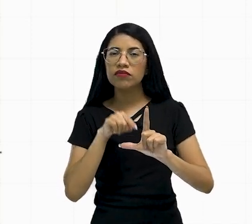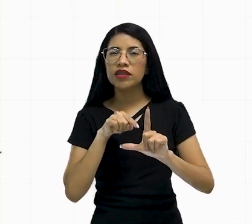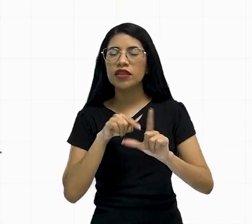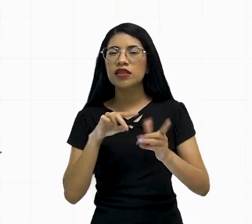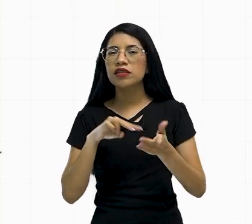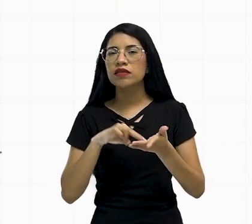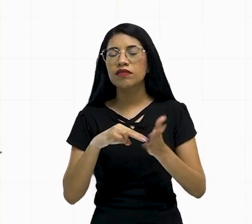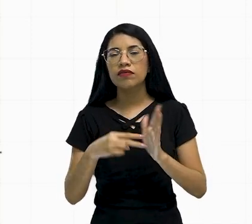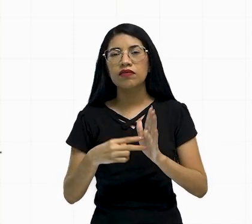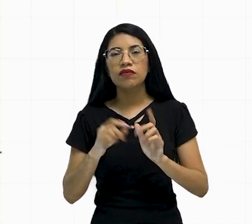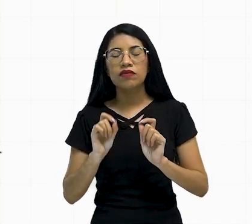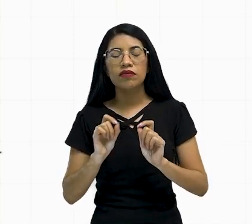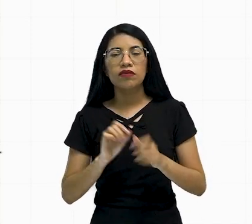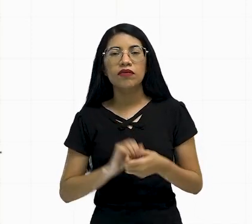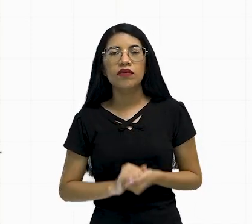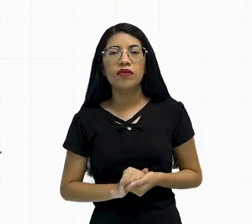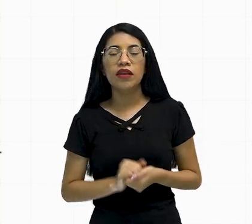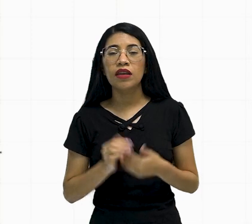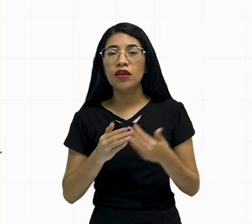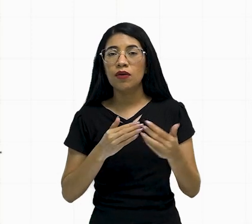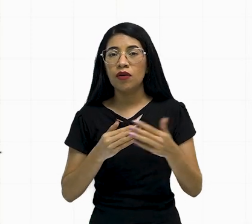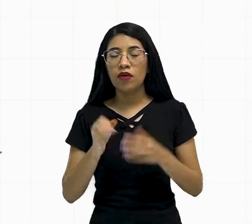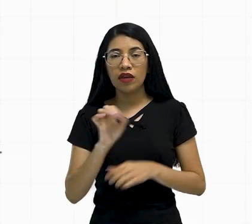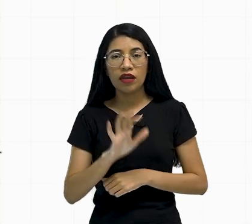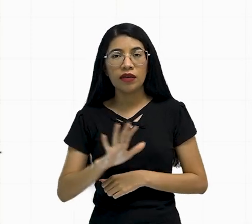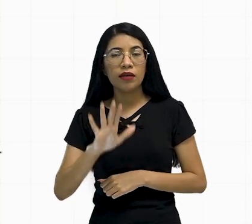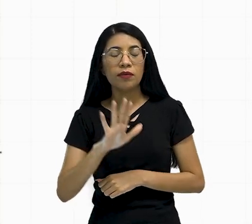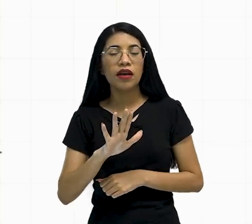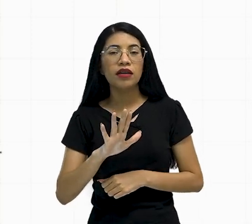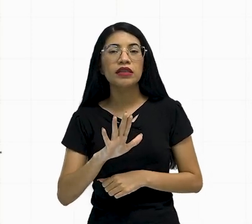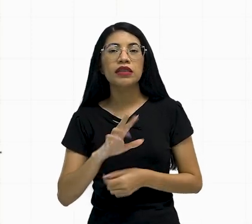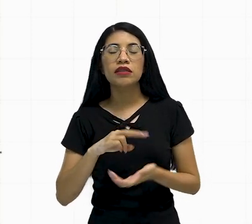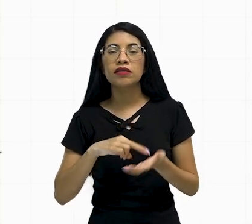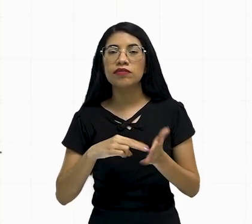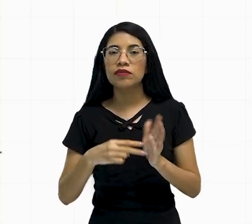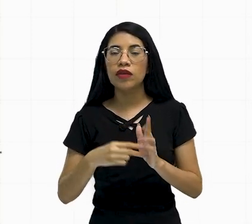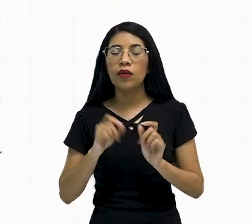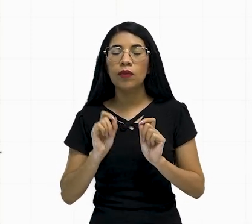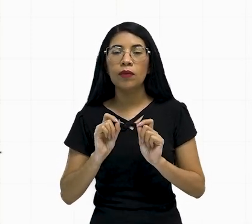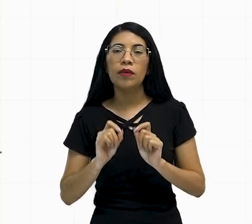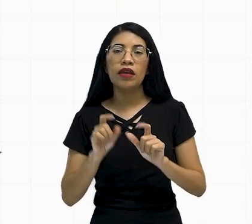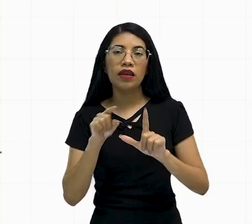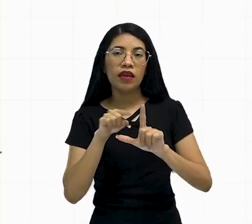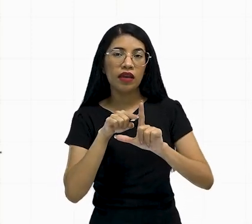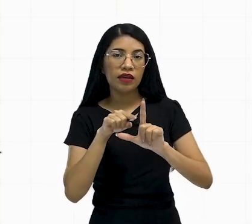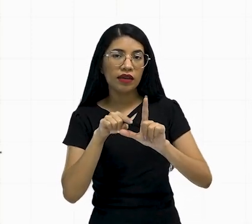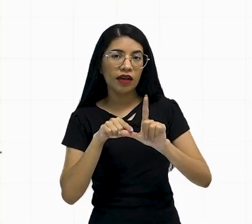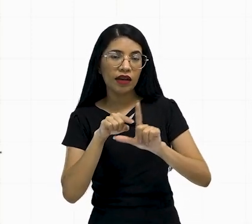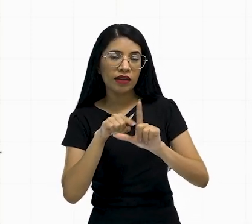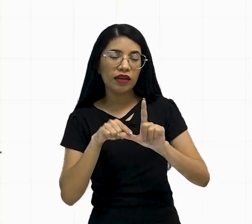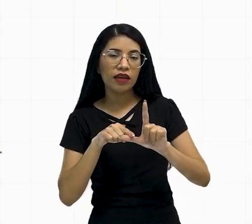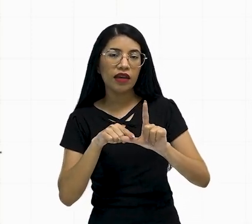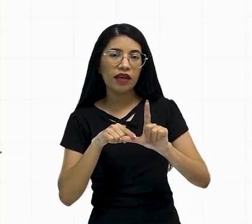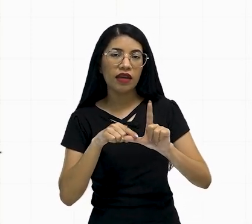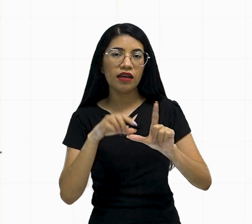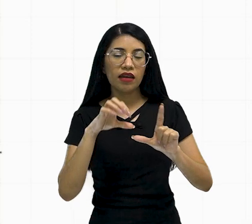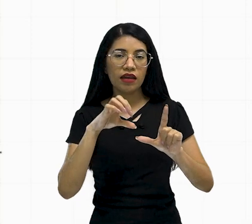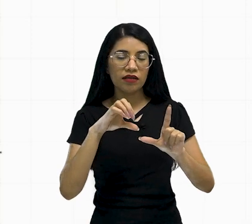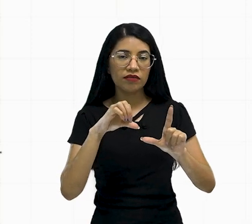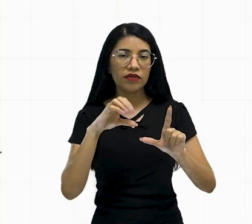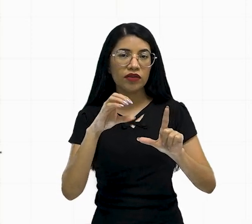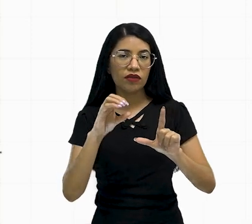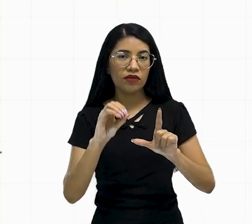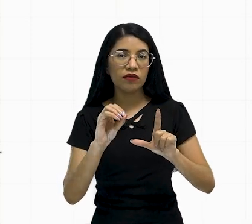Este quadradozinho, em qualquer figura, significa que ali o ângulo formado,